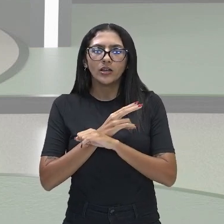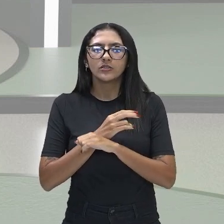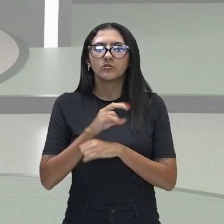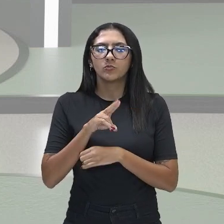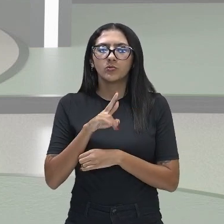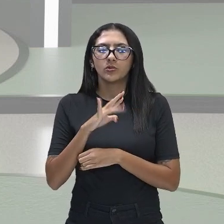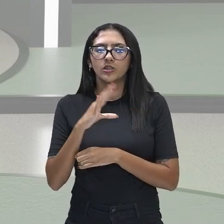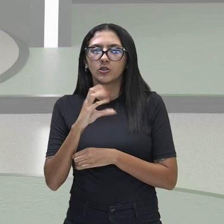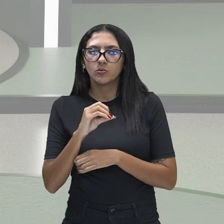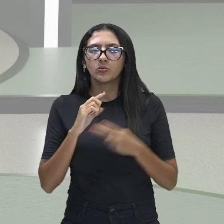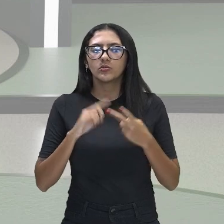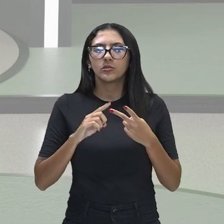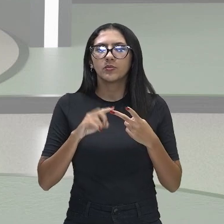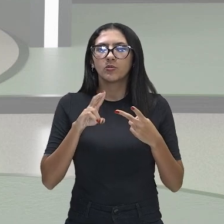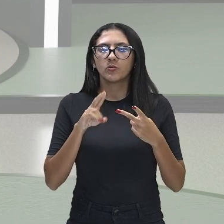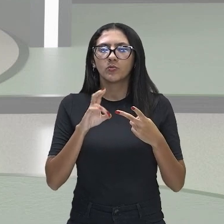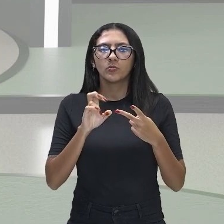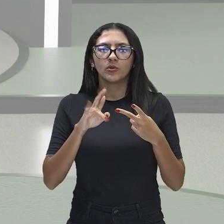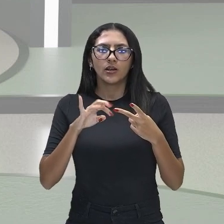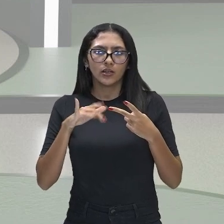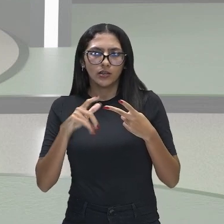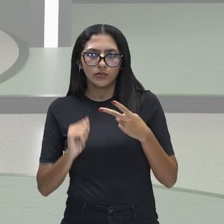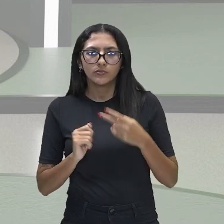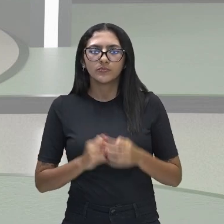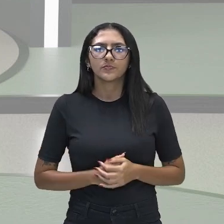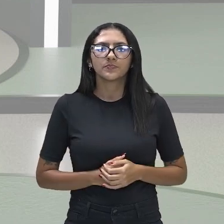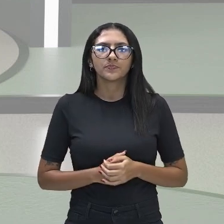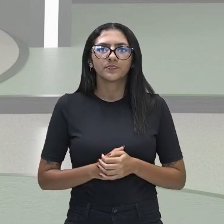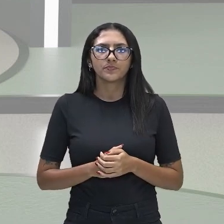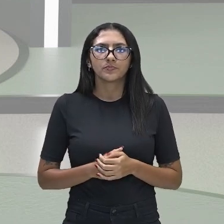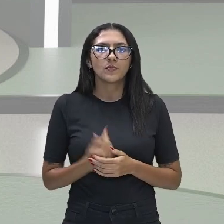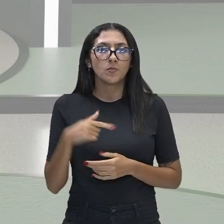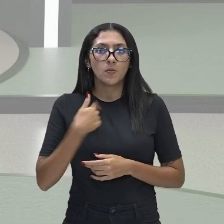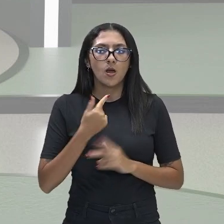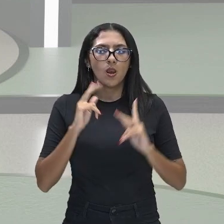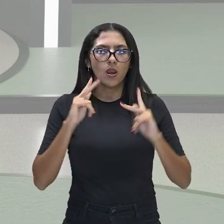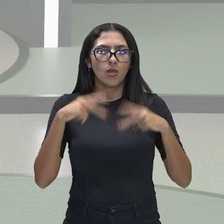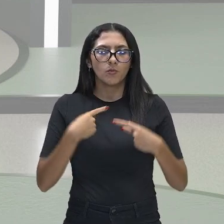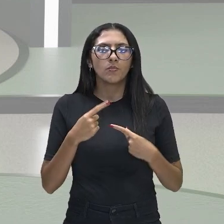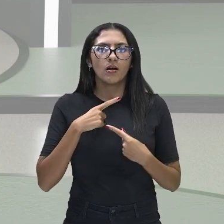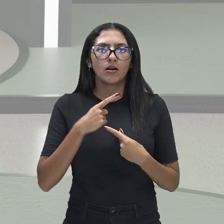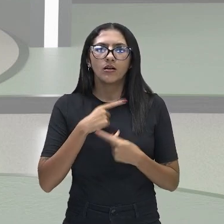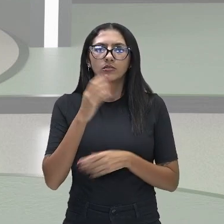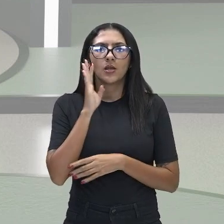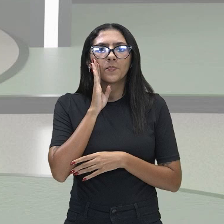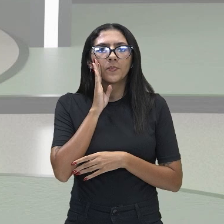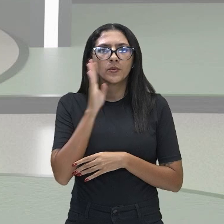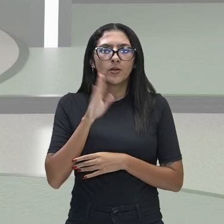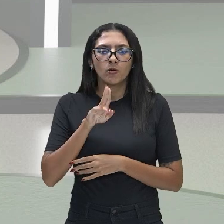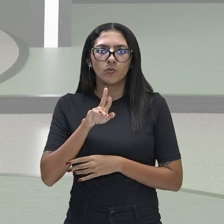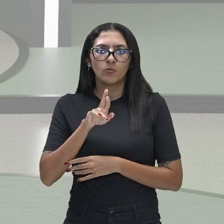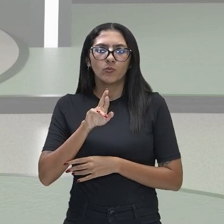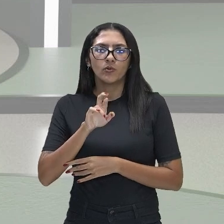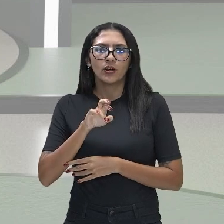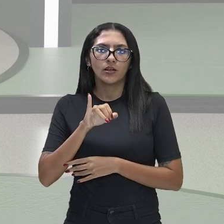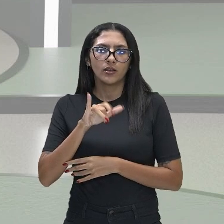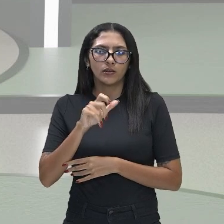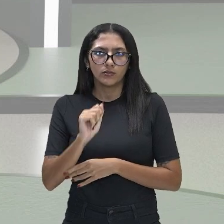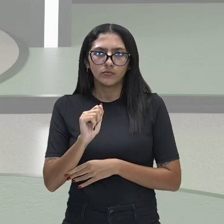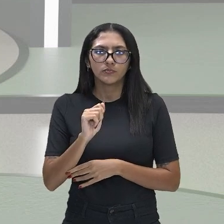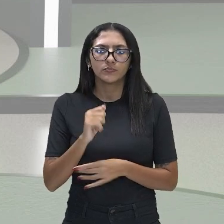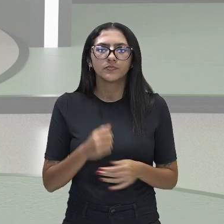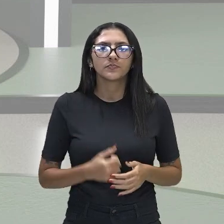amônia e a ureia. Para nós, seres humanos, principalmente a ureia.